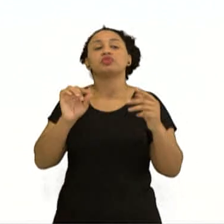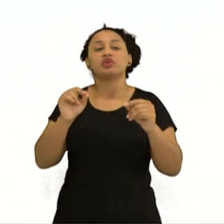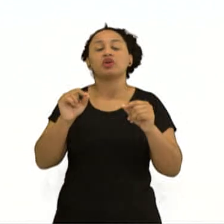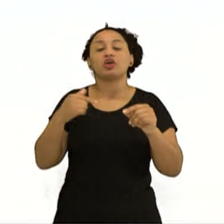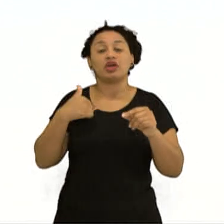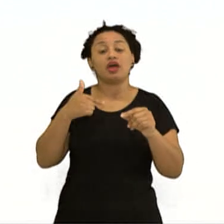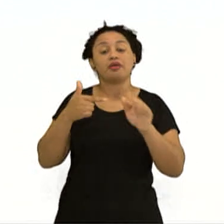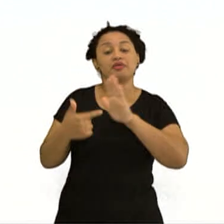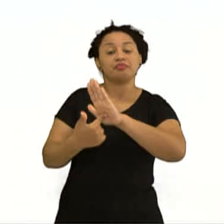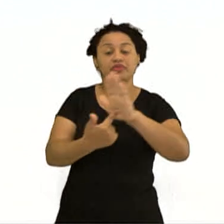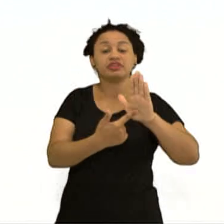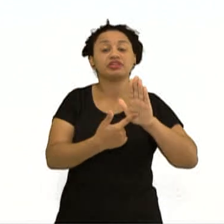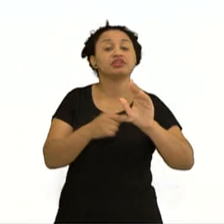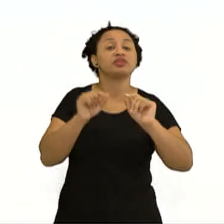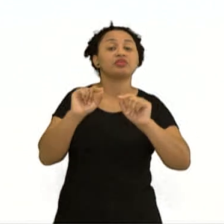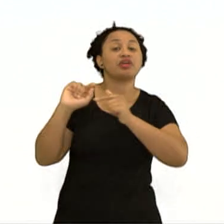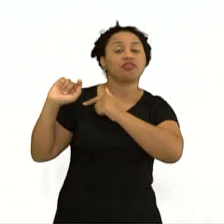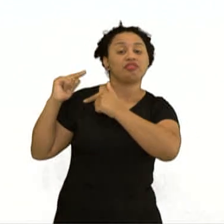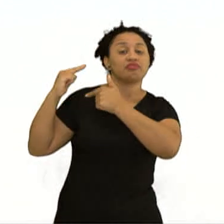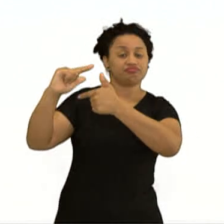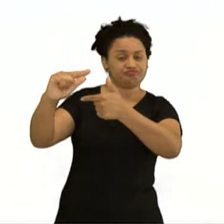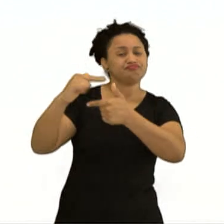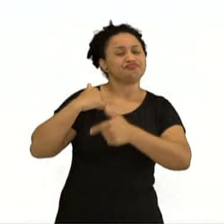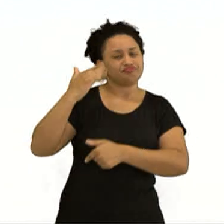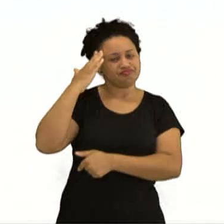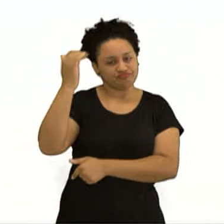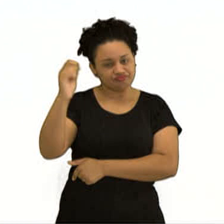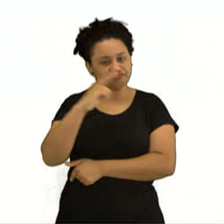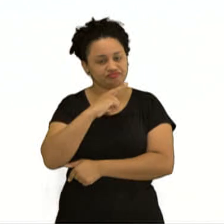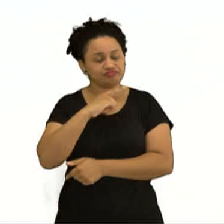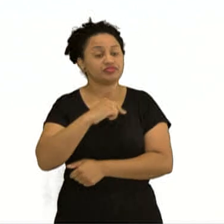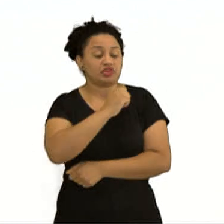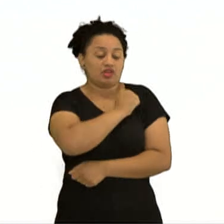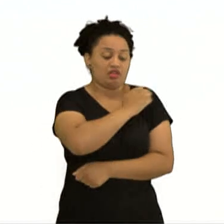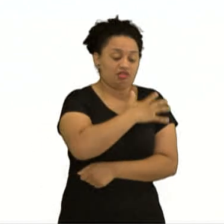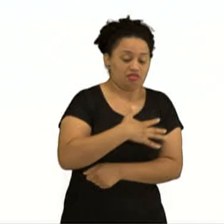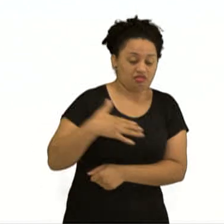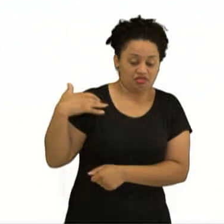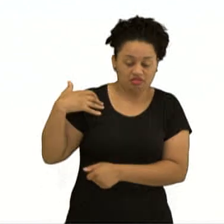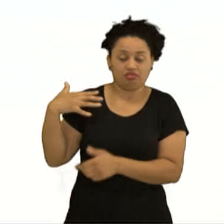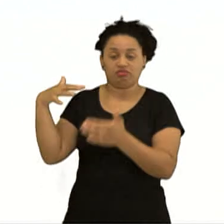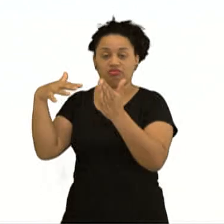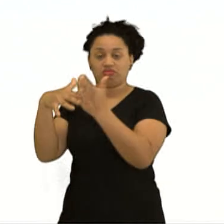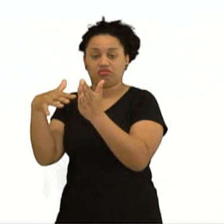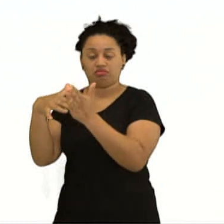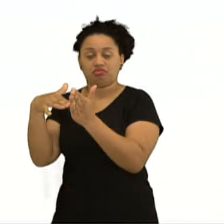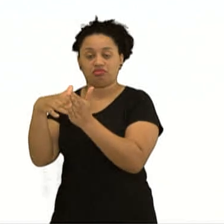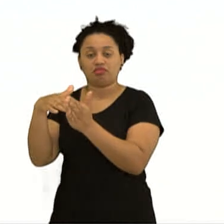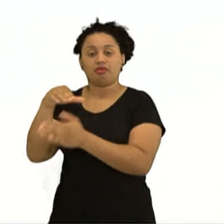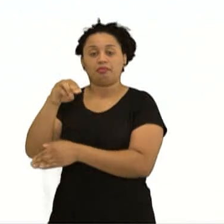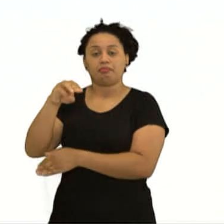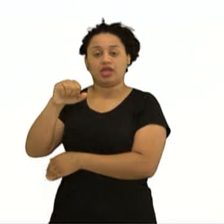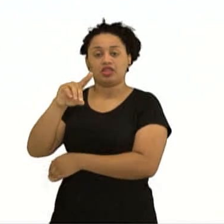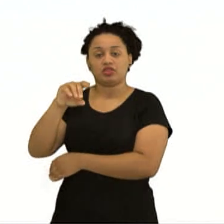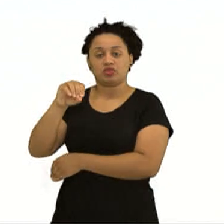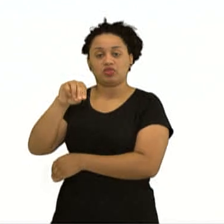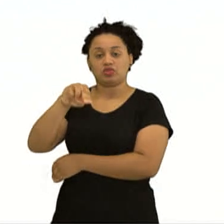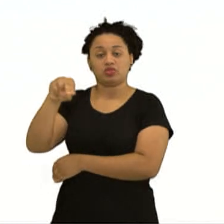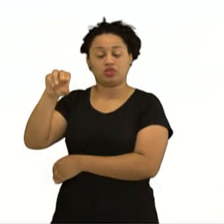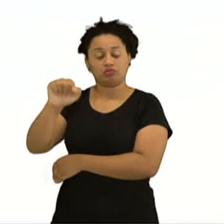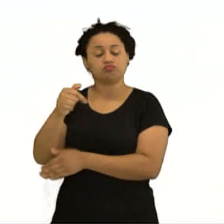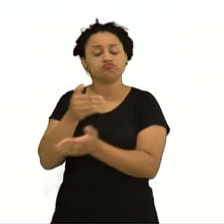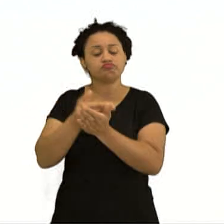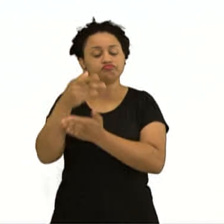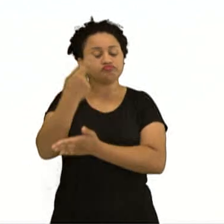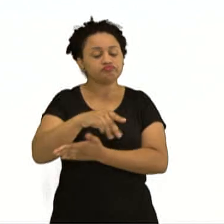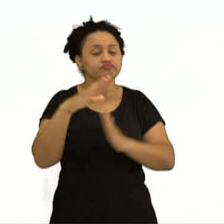de apresentação dos clássicos, que vão de Aristóteles a Madonna. Isso surgiu aqui em casa,